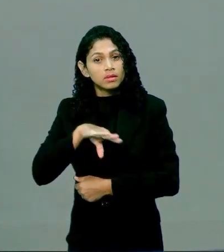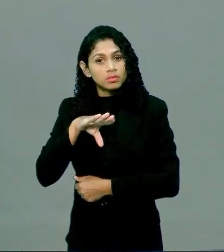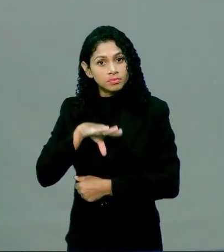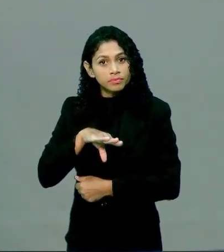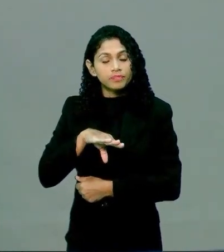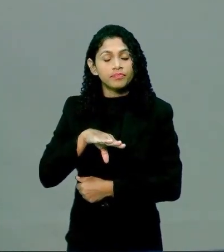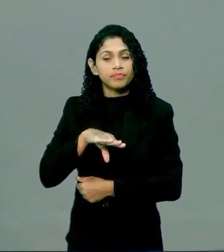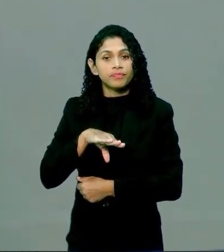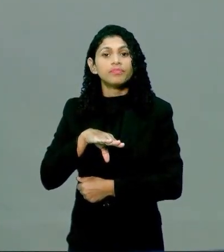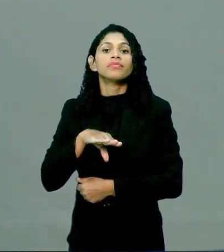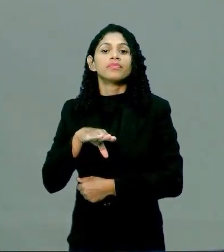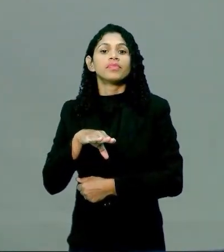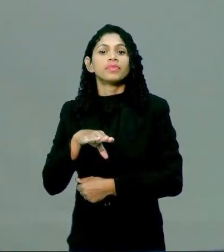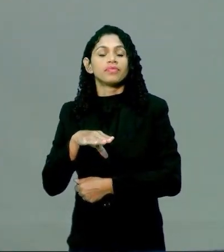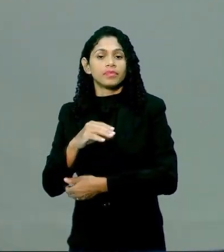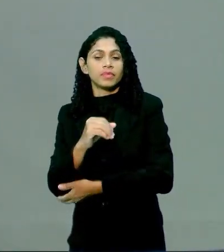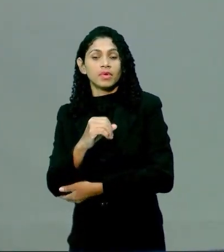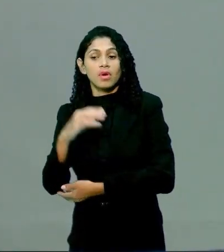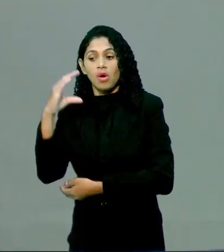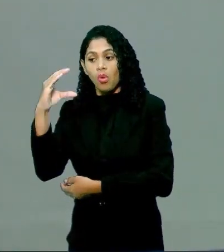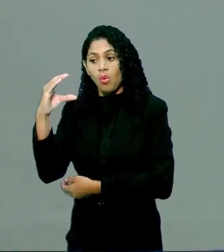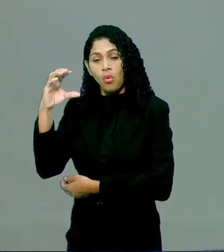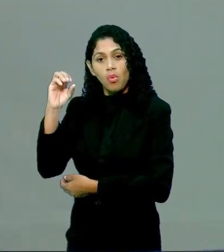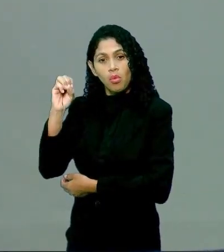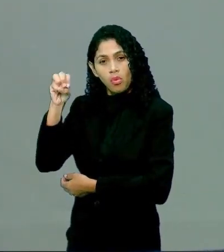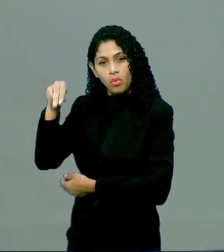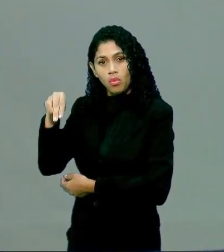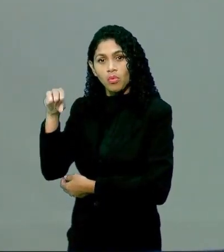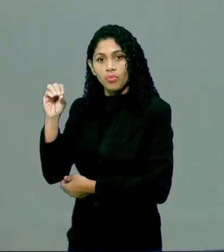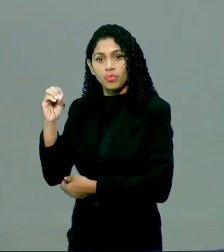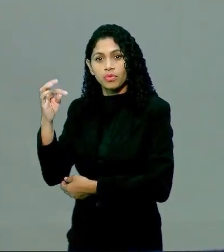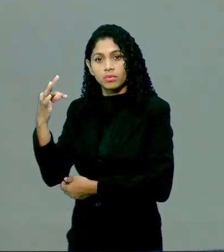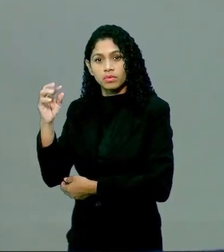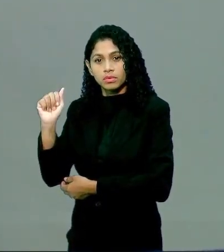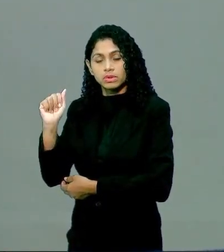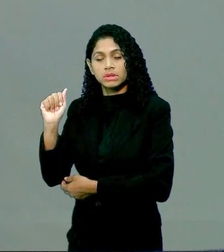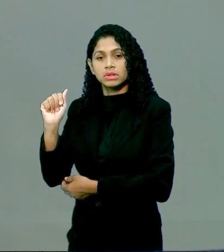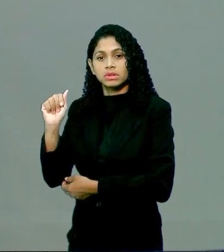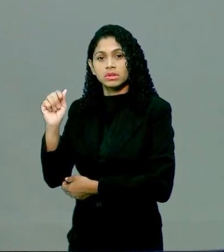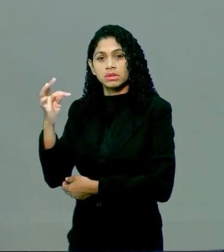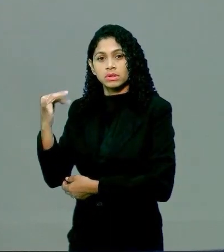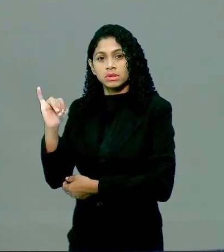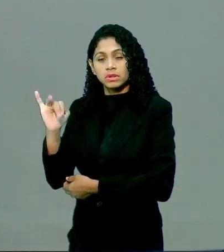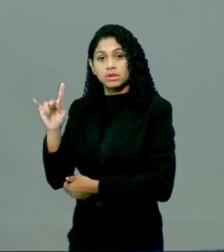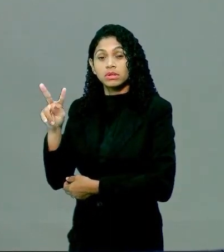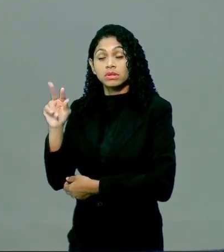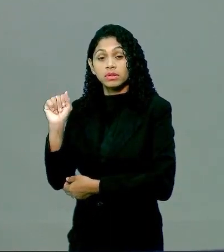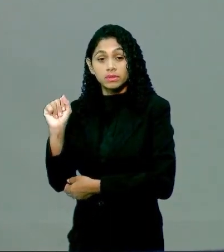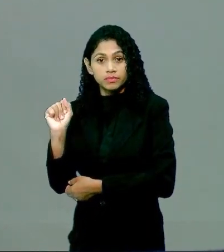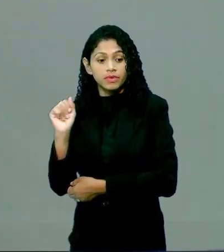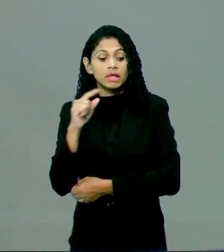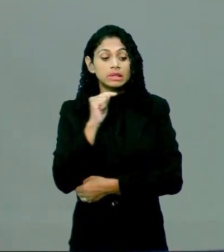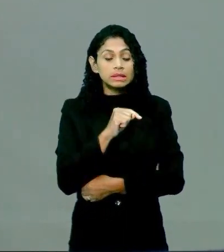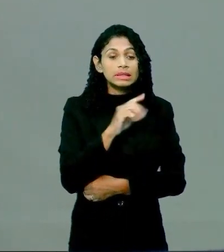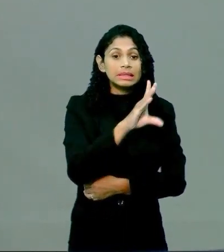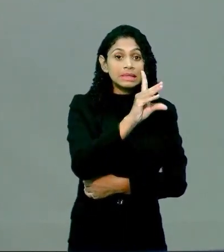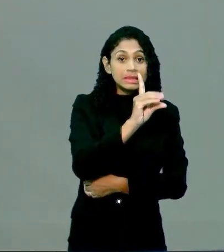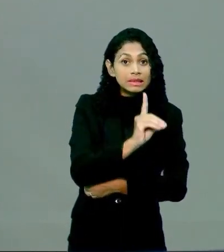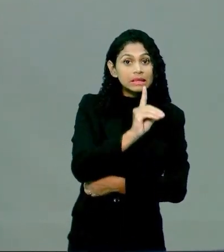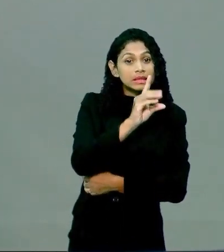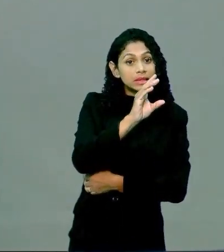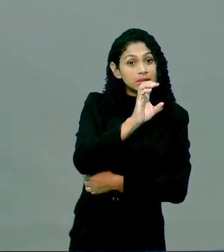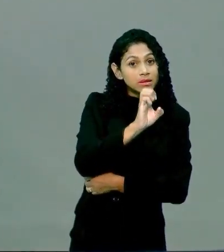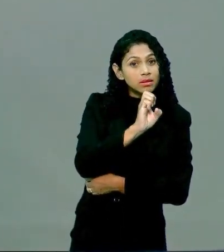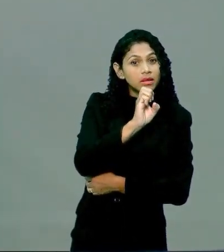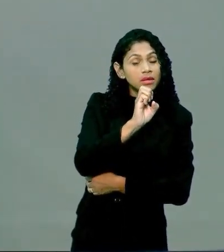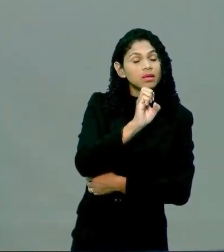linguagem conotativa e denotativa. Essa linguagem conotativa e denotativa, ela se relaciona